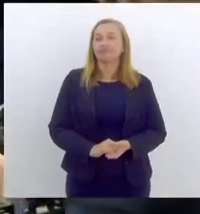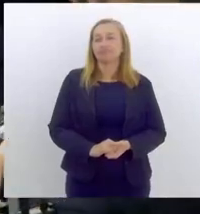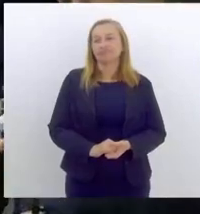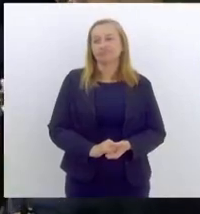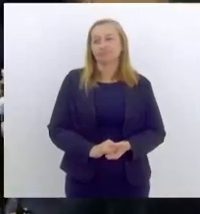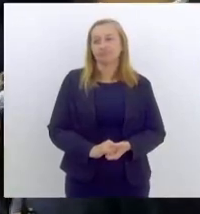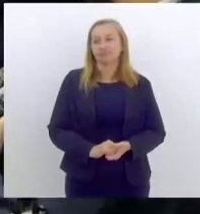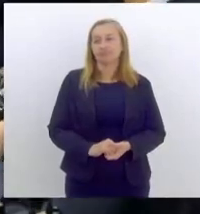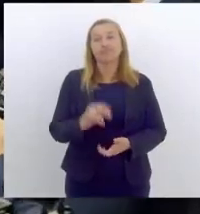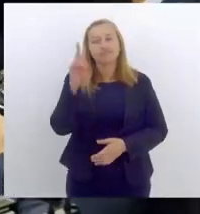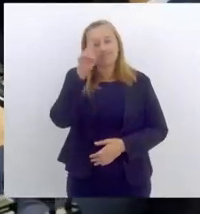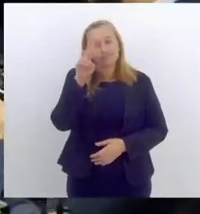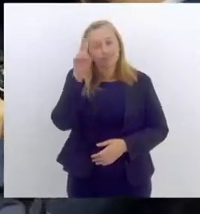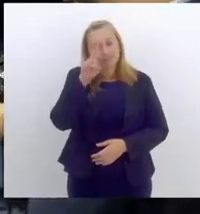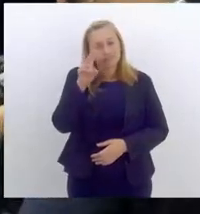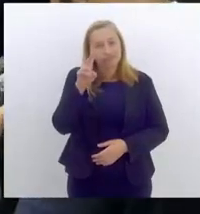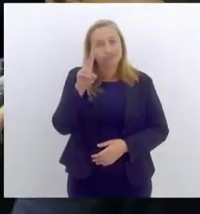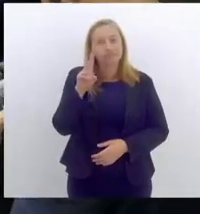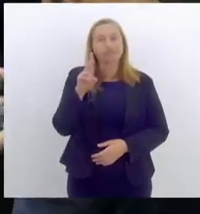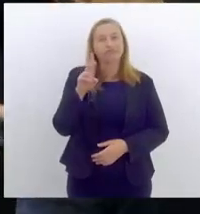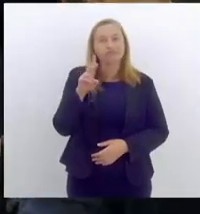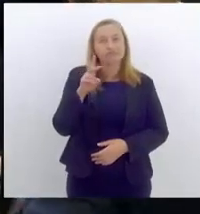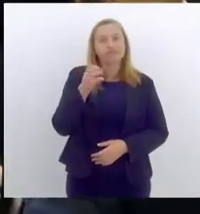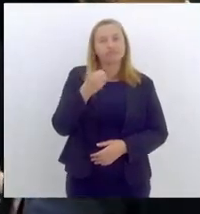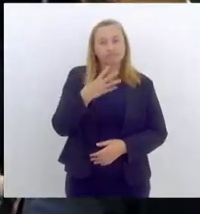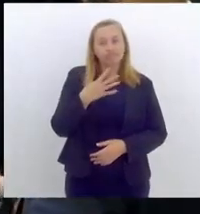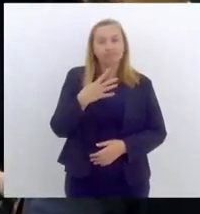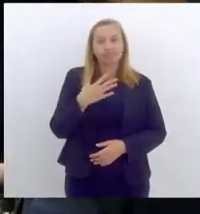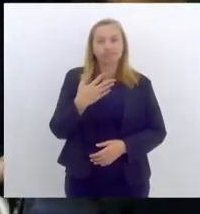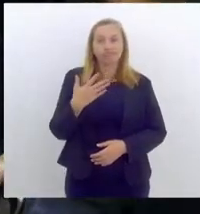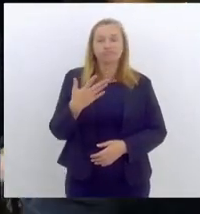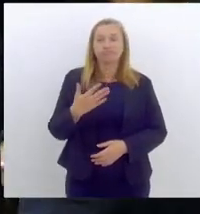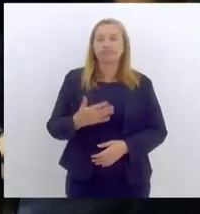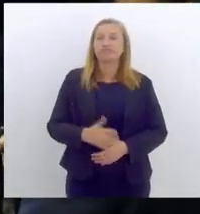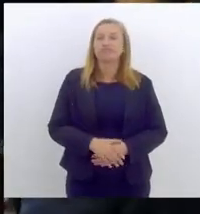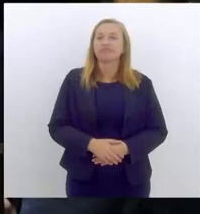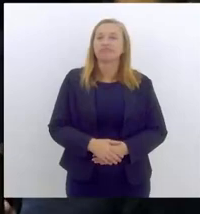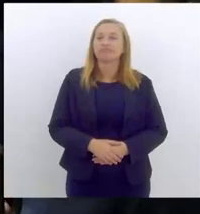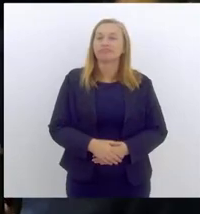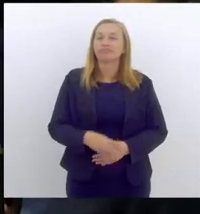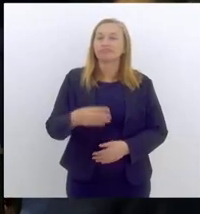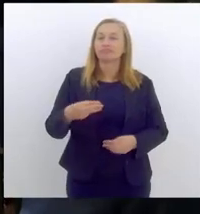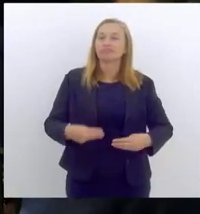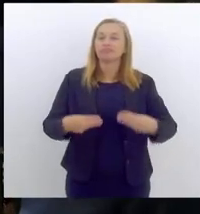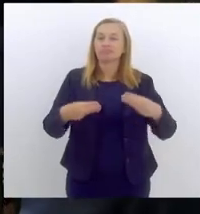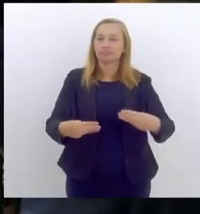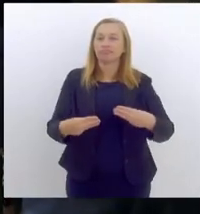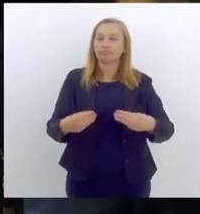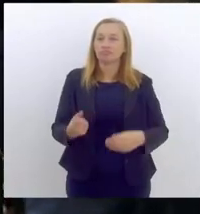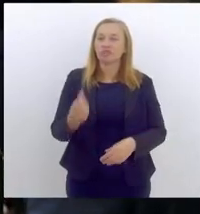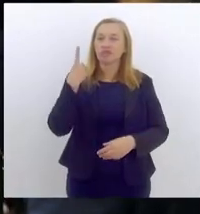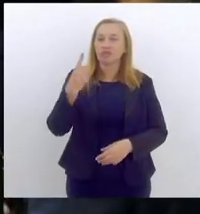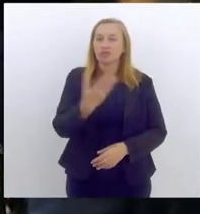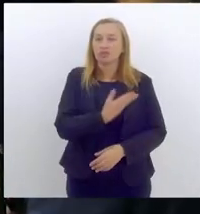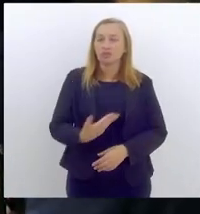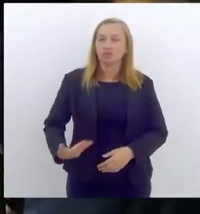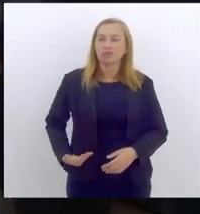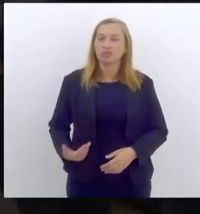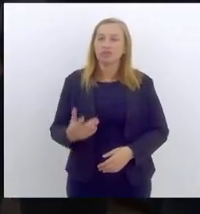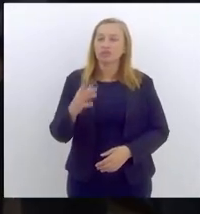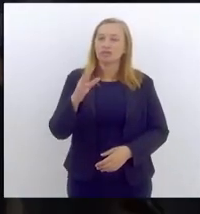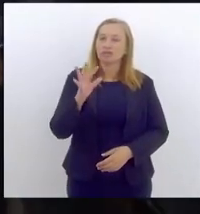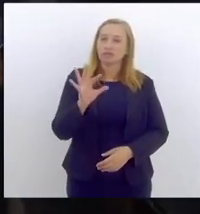que me lembro com muita honra do meu querido ministro e ex-governador